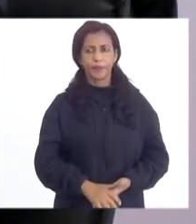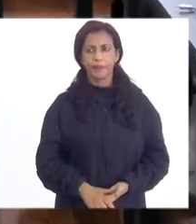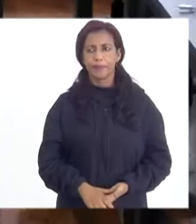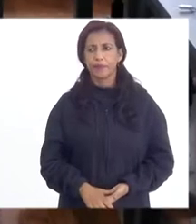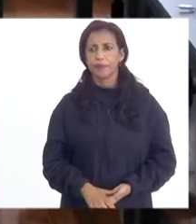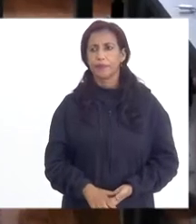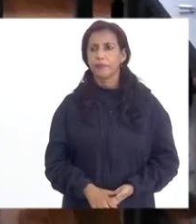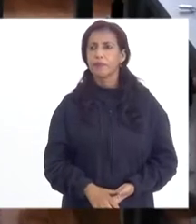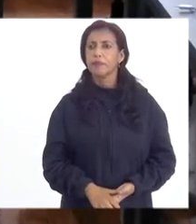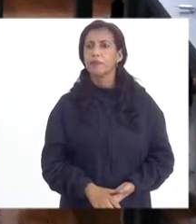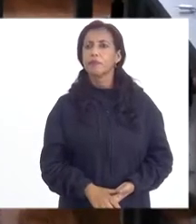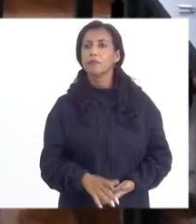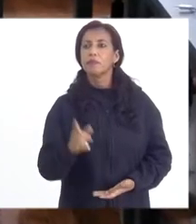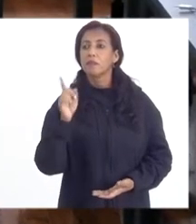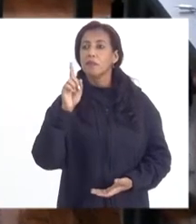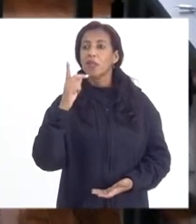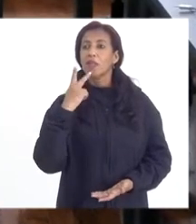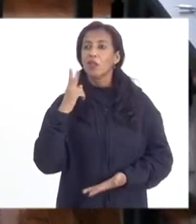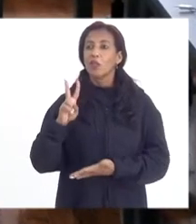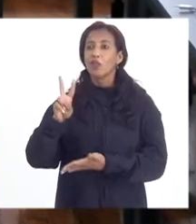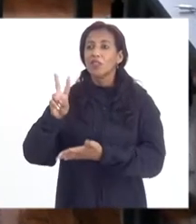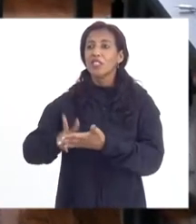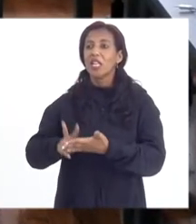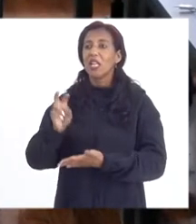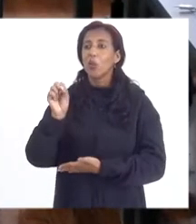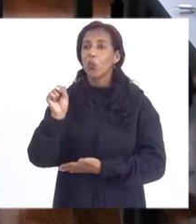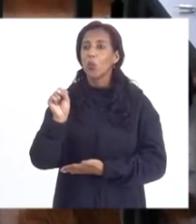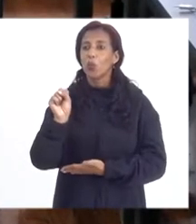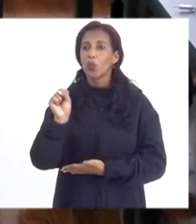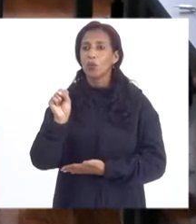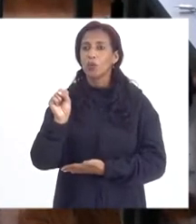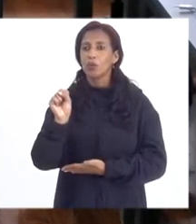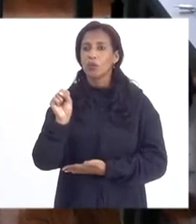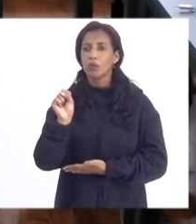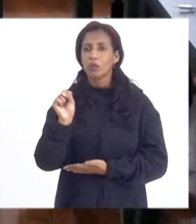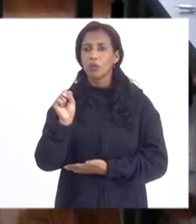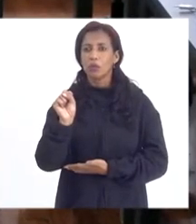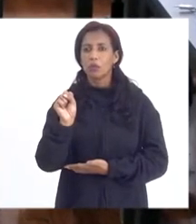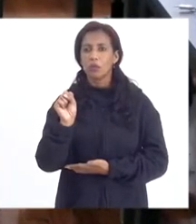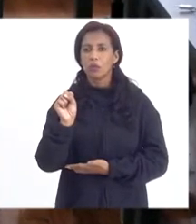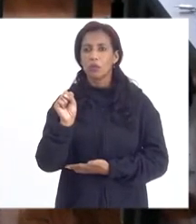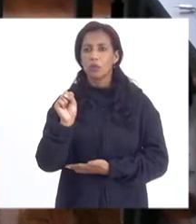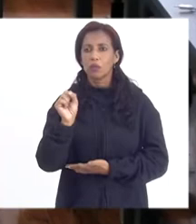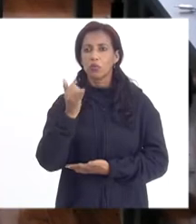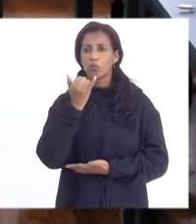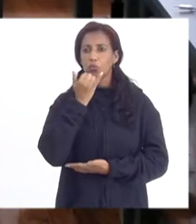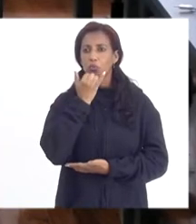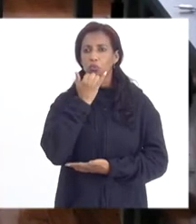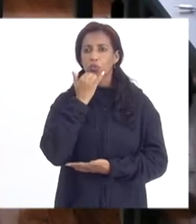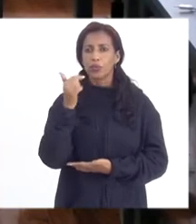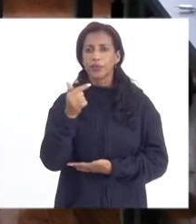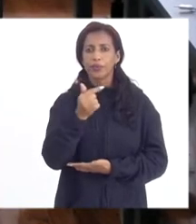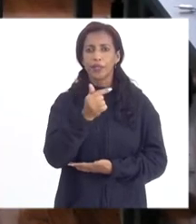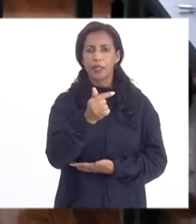Não. É que você leu o 8, eu não estou... Não, o 7. Ah, o 7. É o 7.